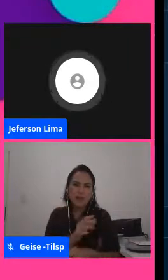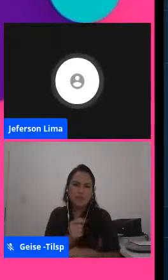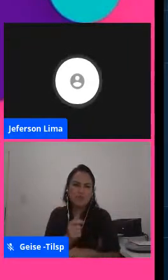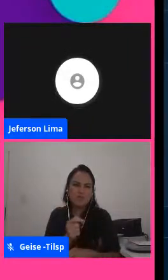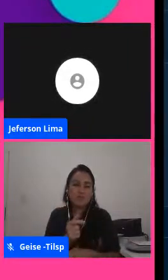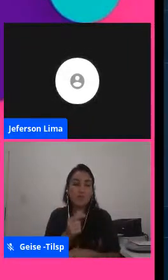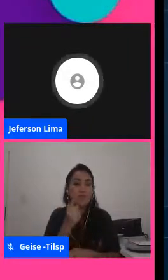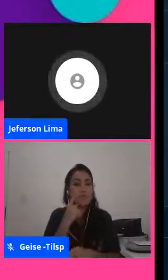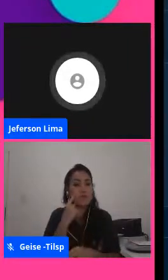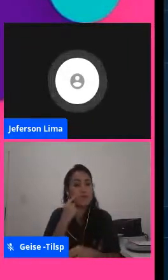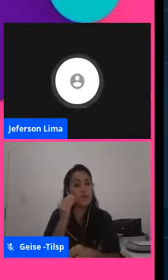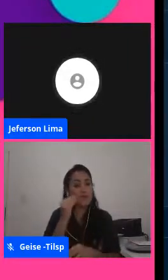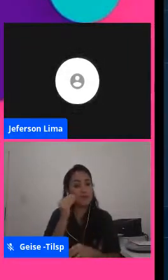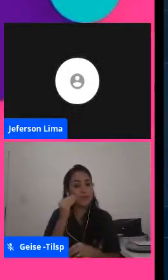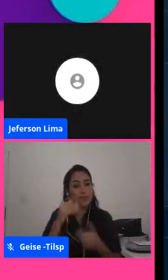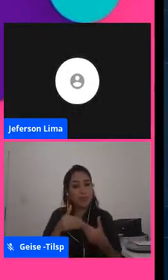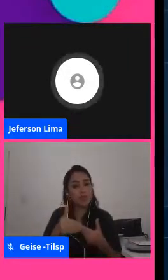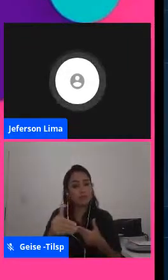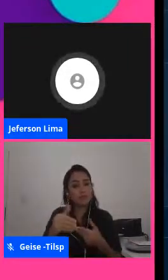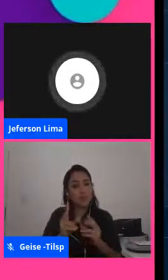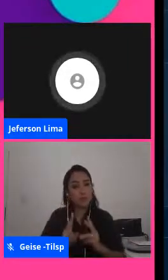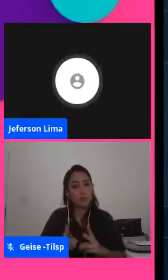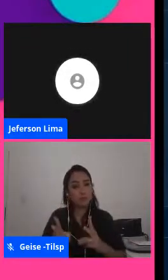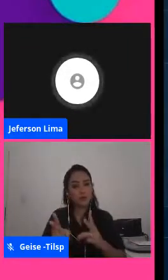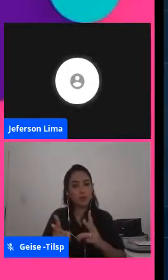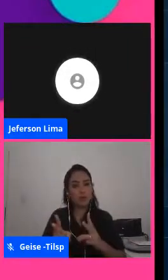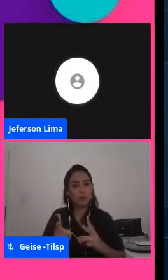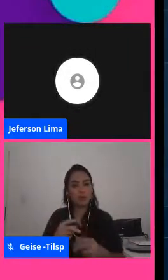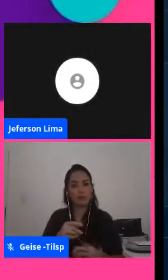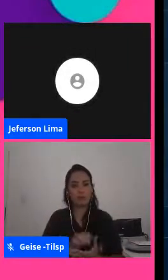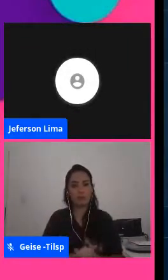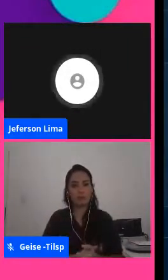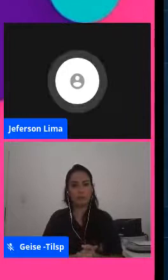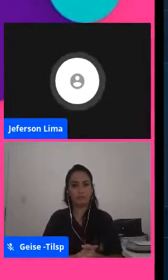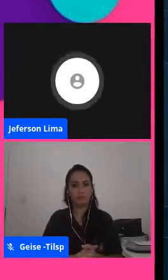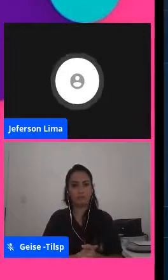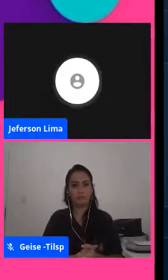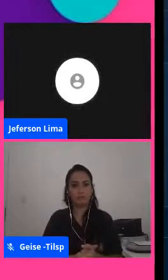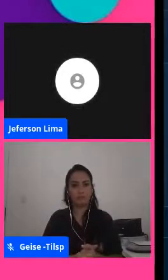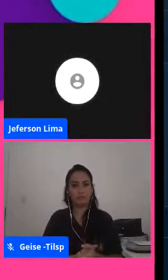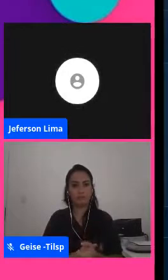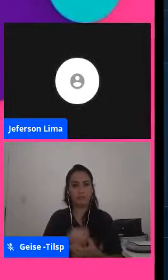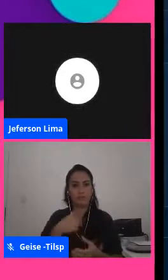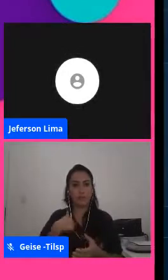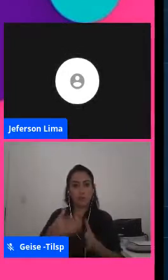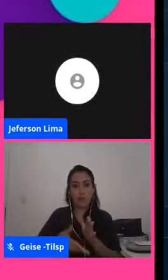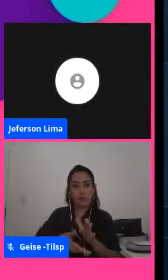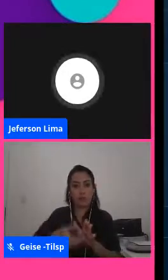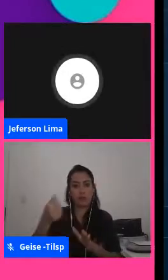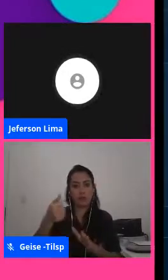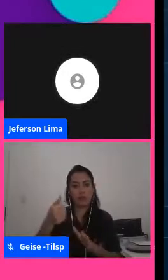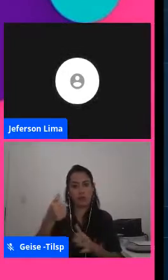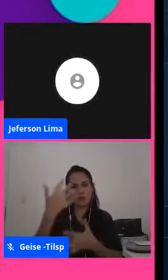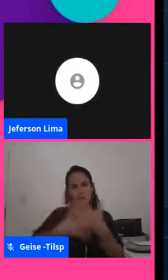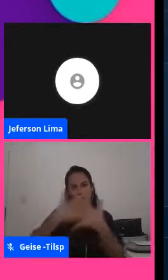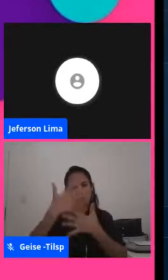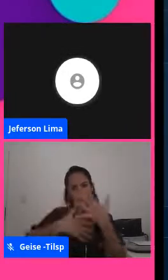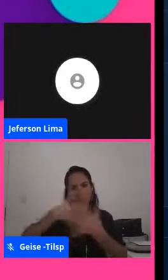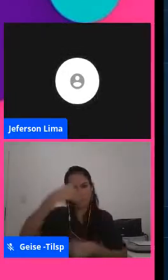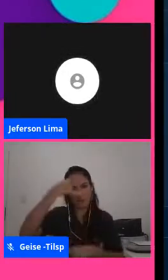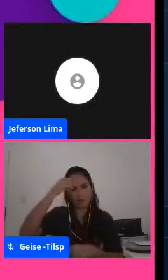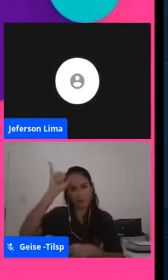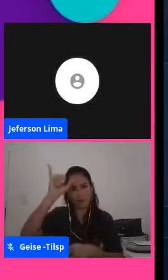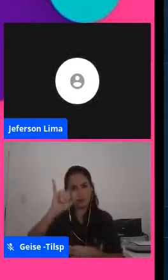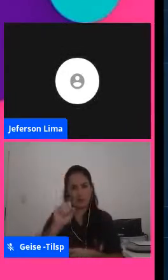administrar assim mesmo. Belezinha? Vou até tirar para não vir atrapalhar. Certo? Eu vou